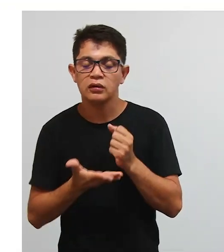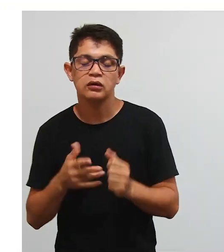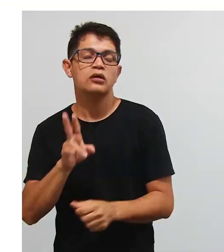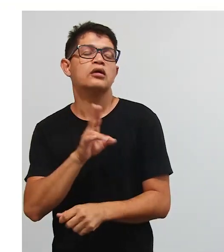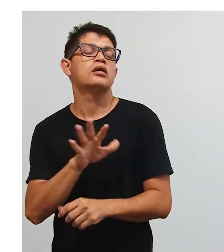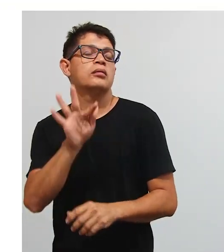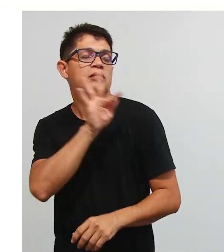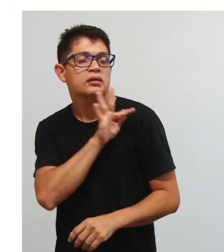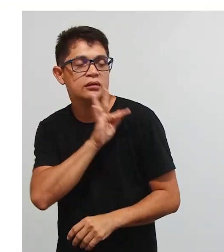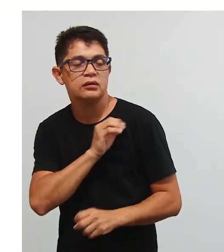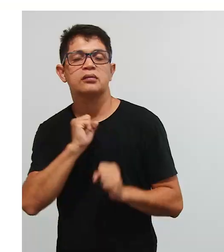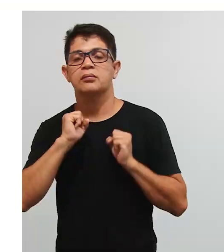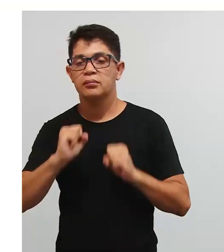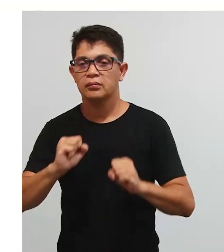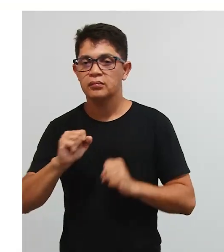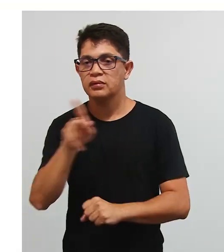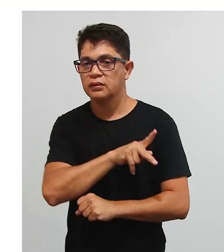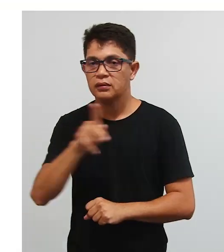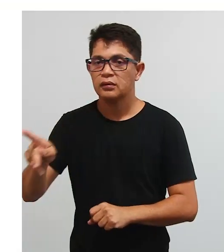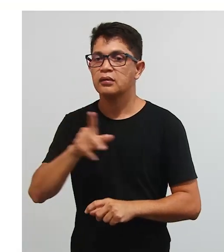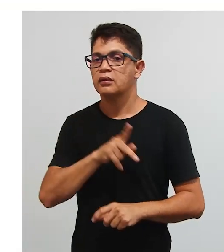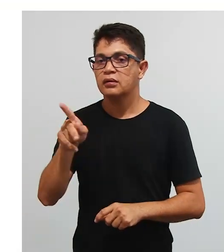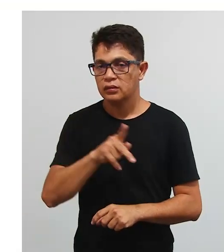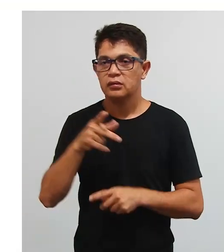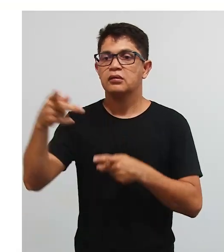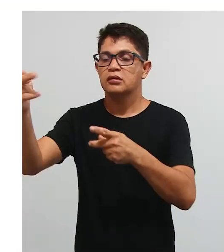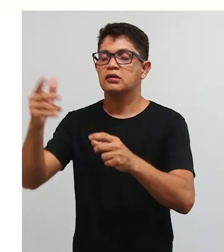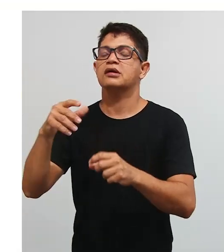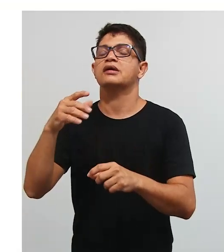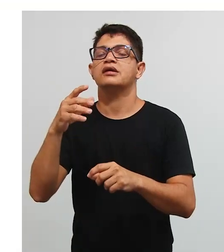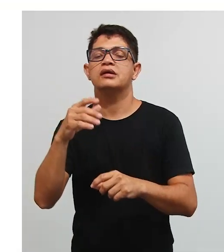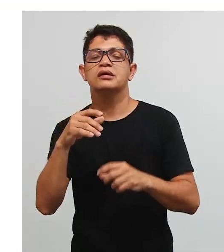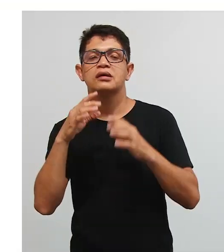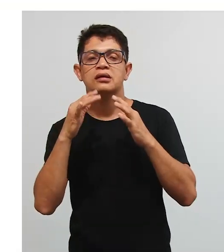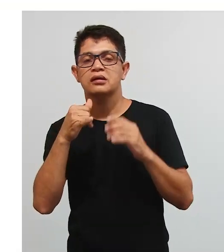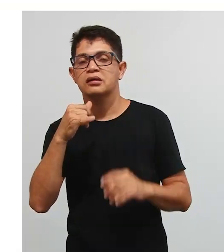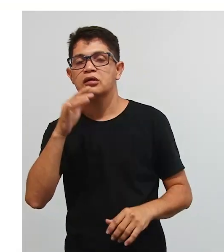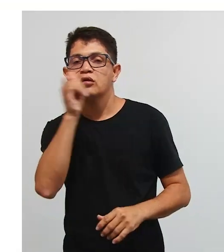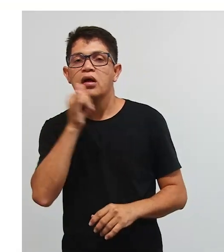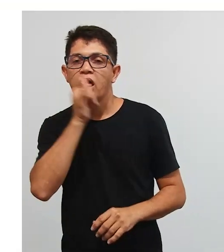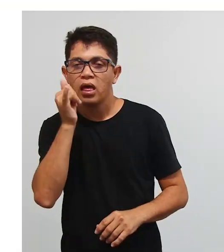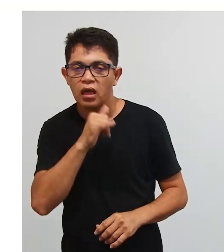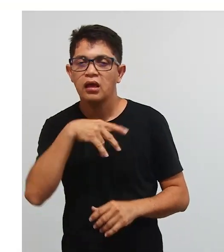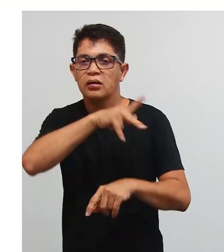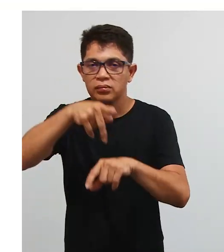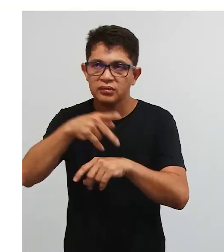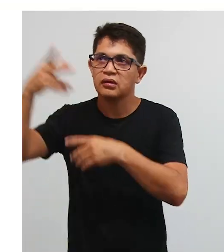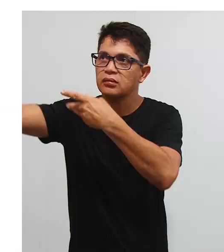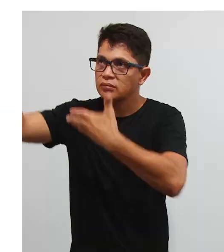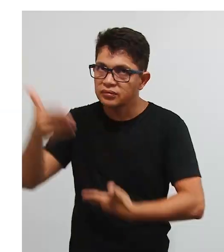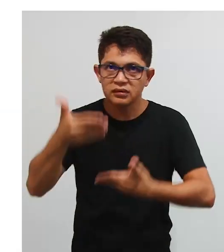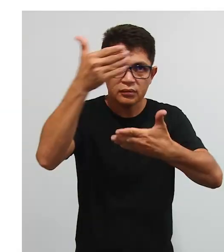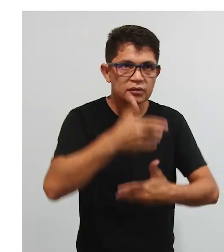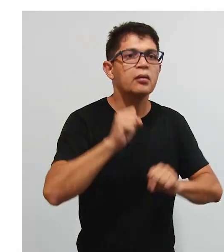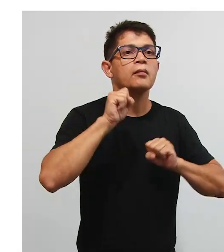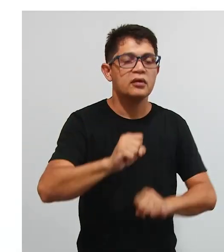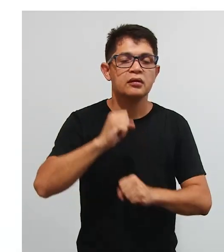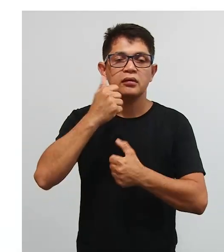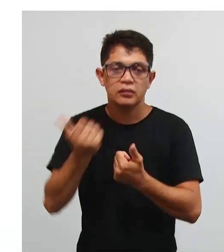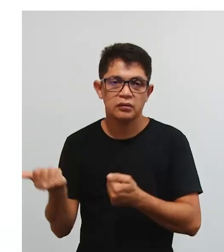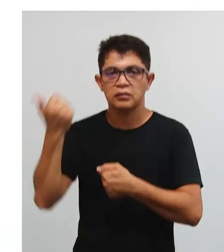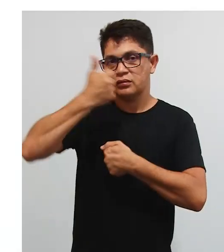nas universidades, os professores visitantes estrangeiros, que vêm de outros países, e os